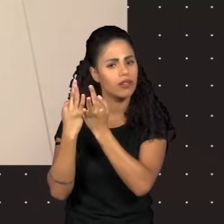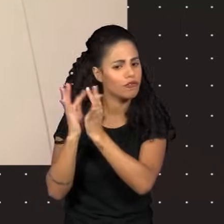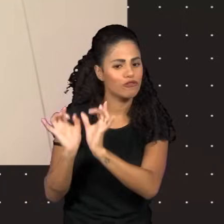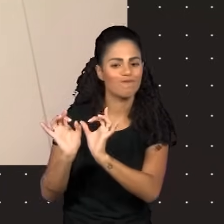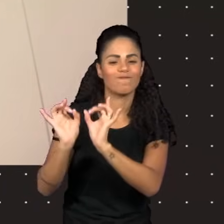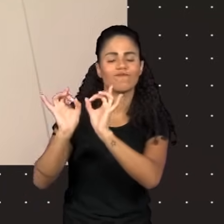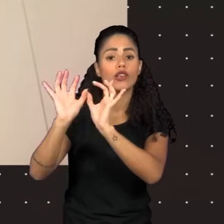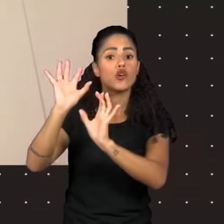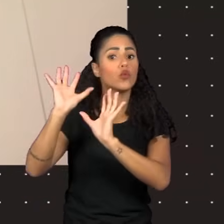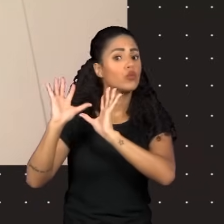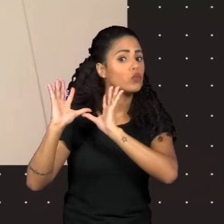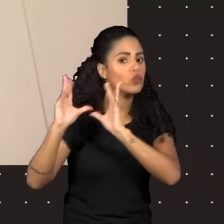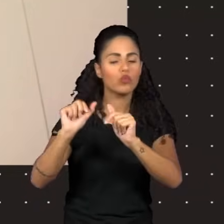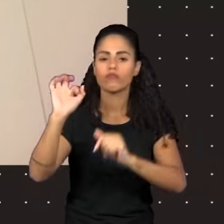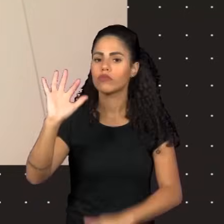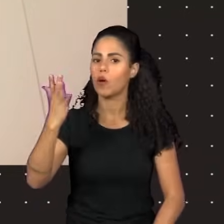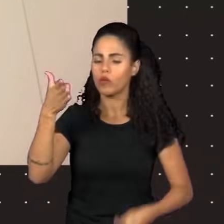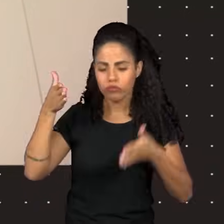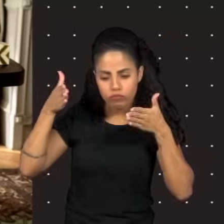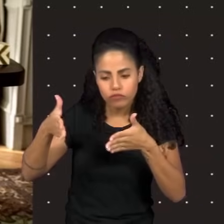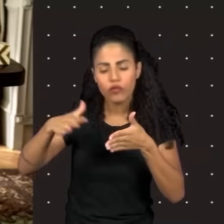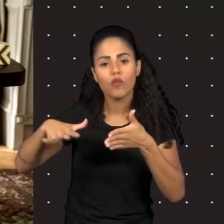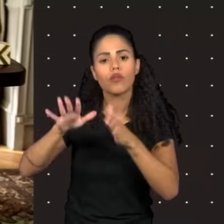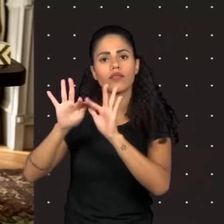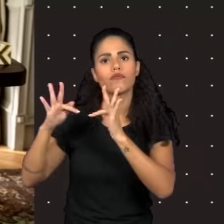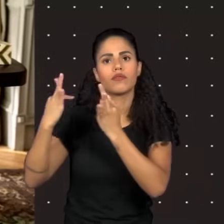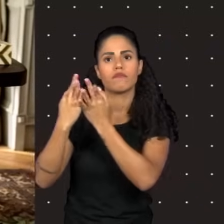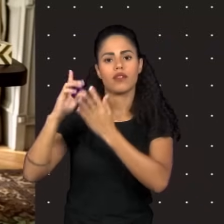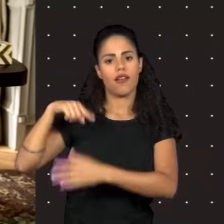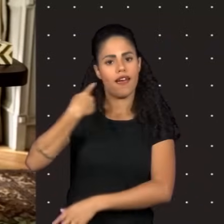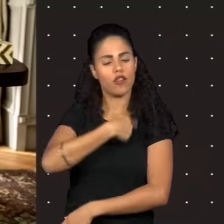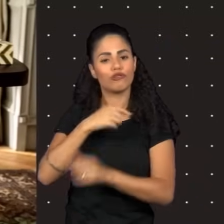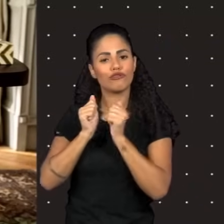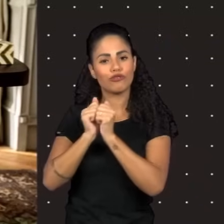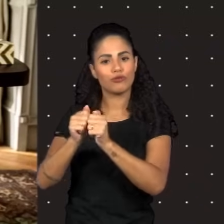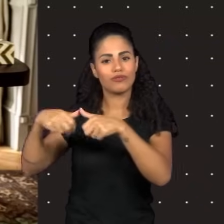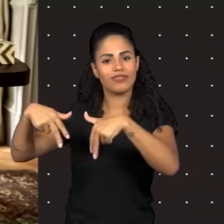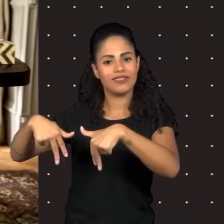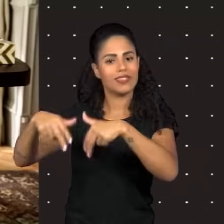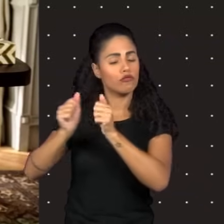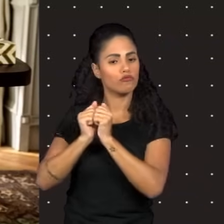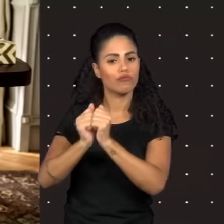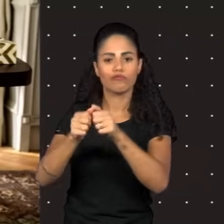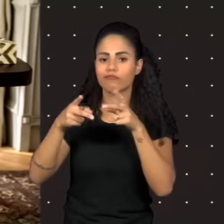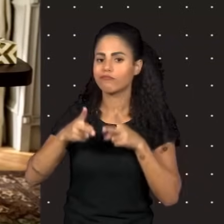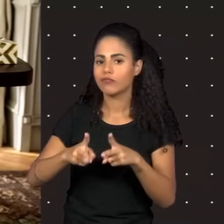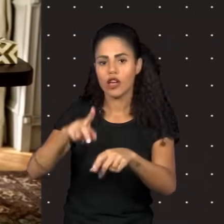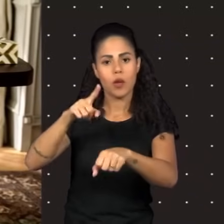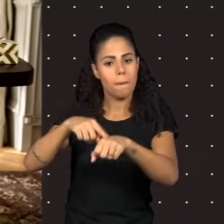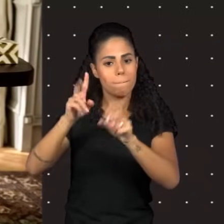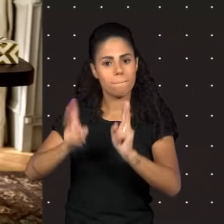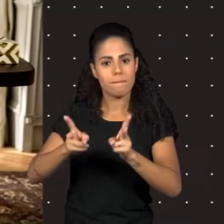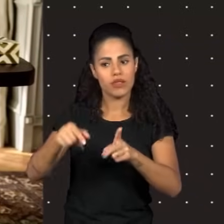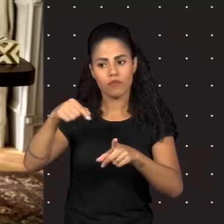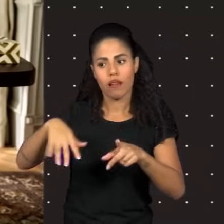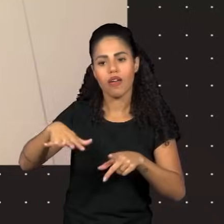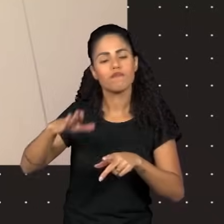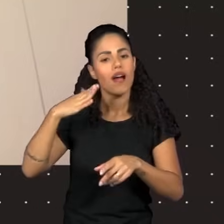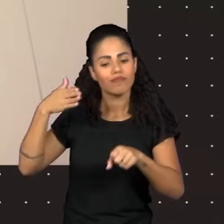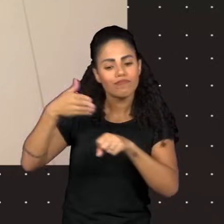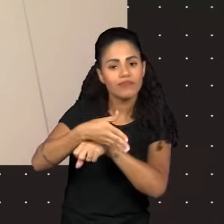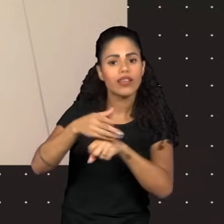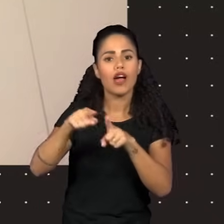o que acontece em função da família ali, e a gente teve essa possibilidade de estar juntos num momento tão difícil, né, Selma?